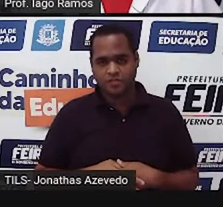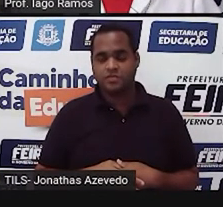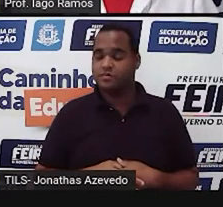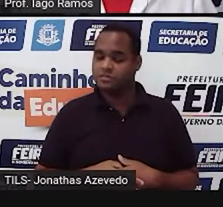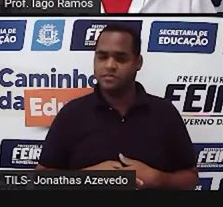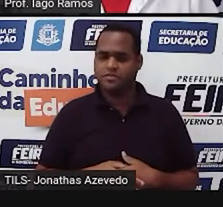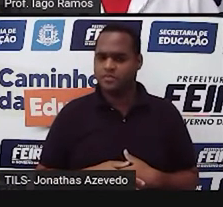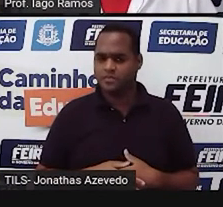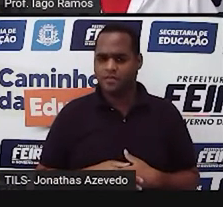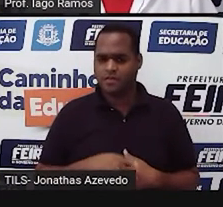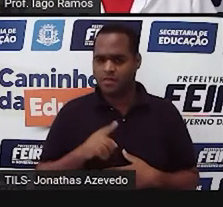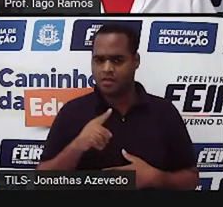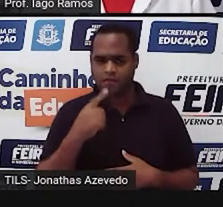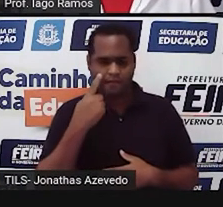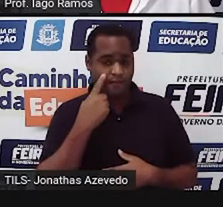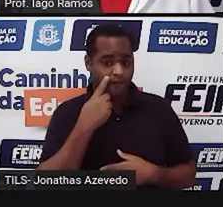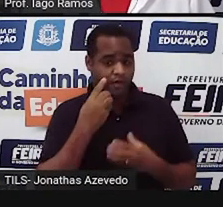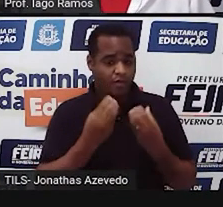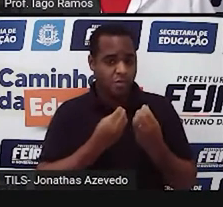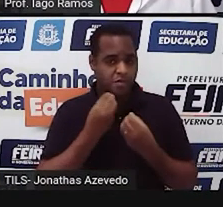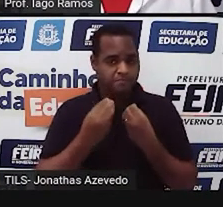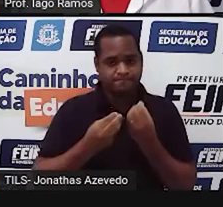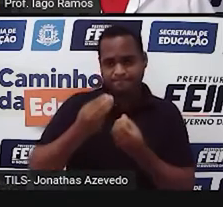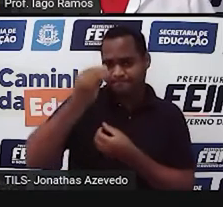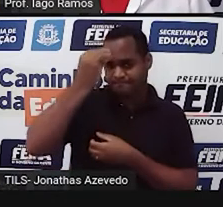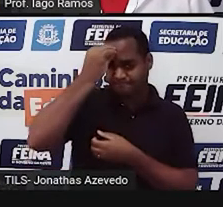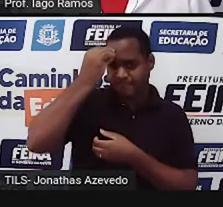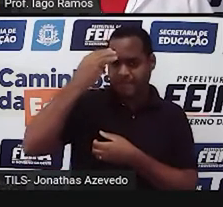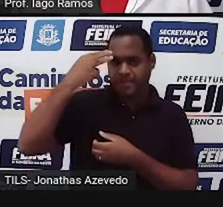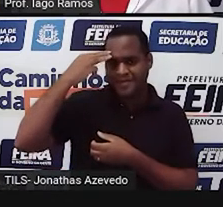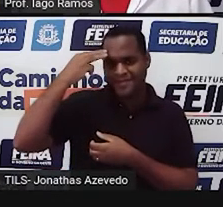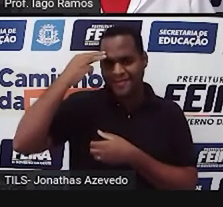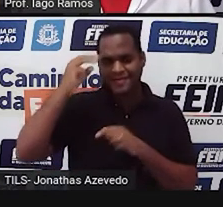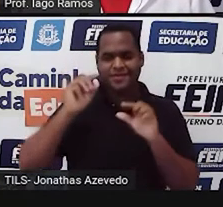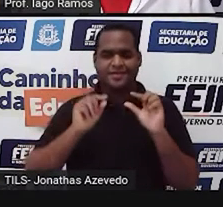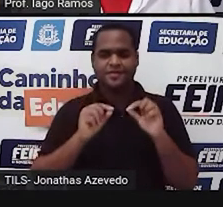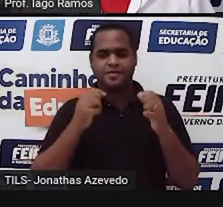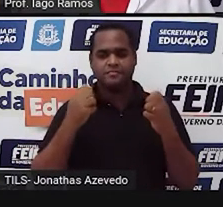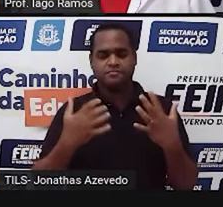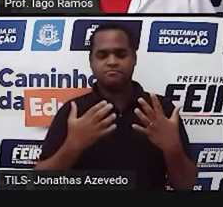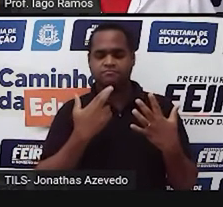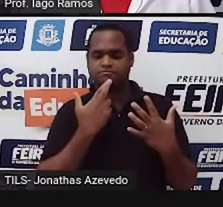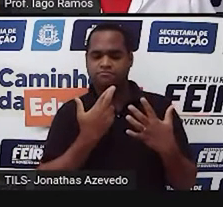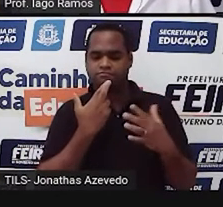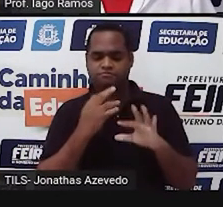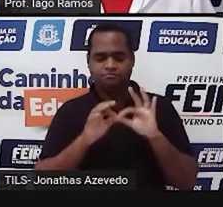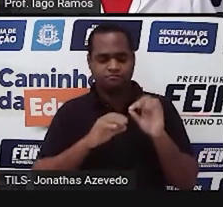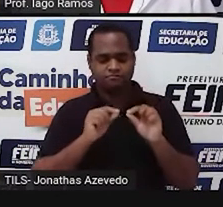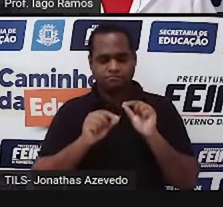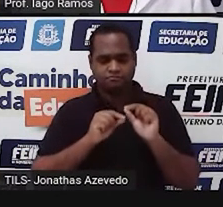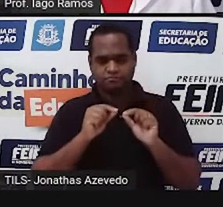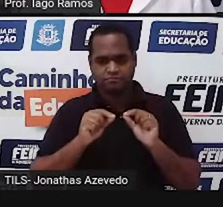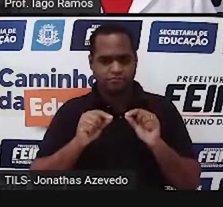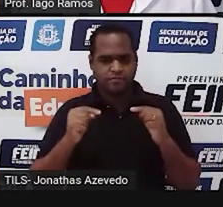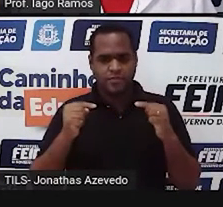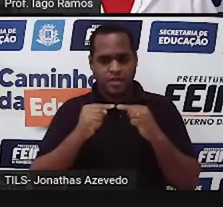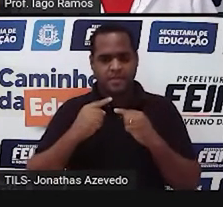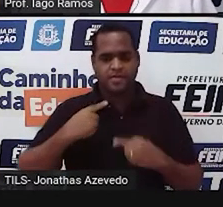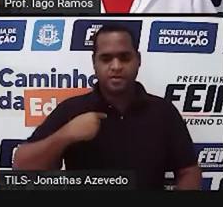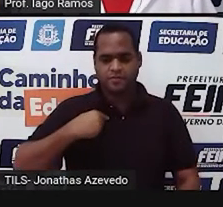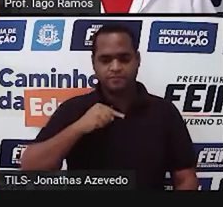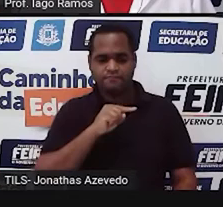assim vamos fazer um exercício Zinho de memória tá nesse exercício de memória é para gente lembrar